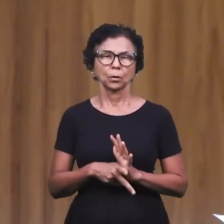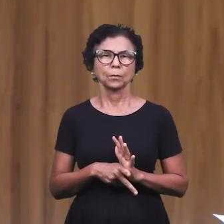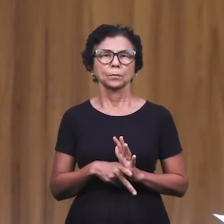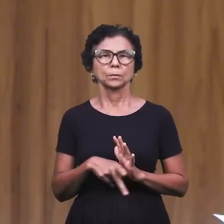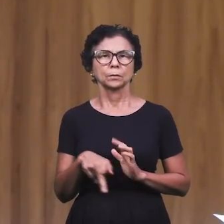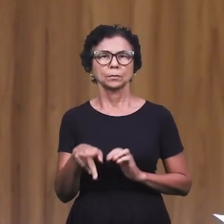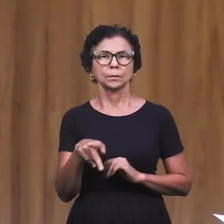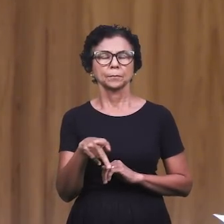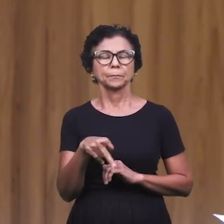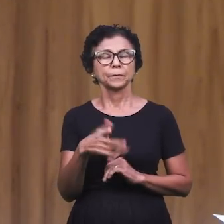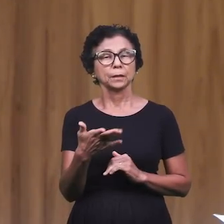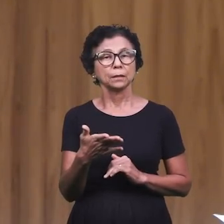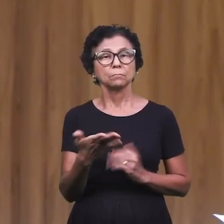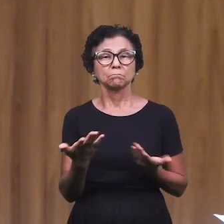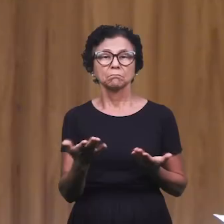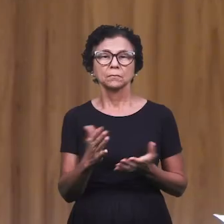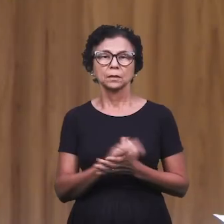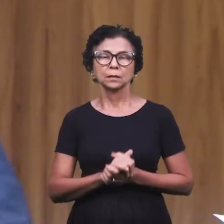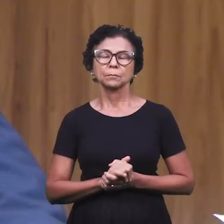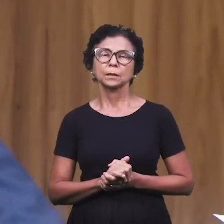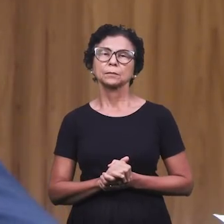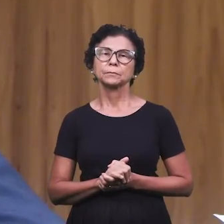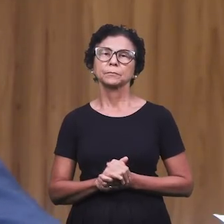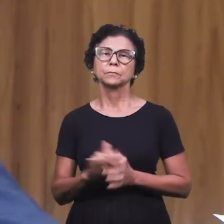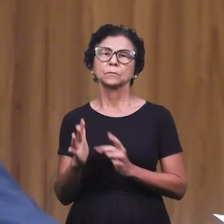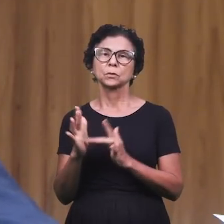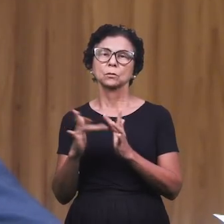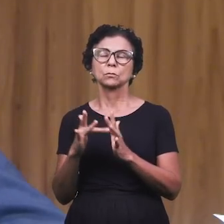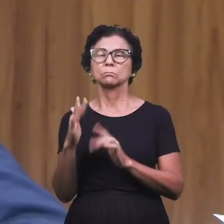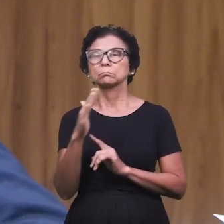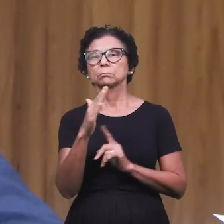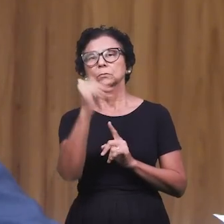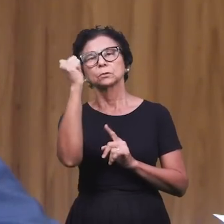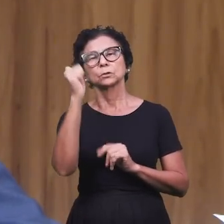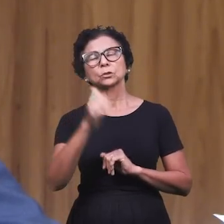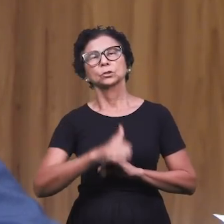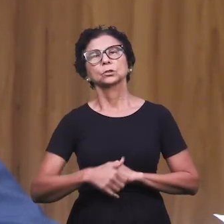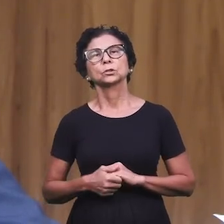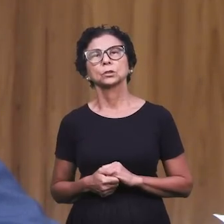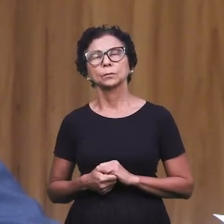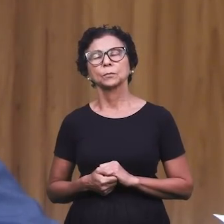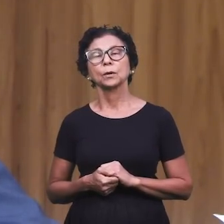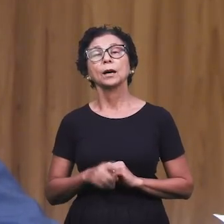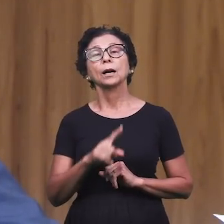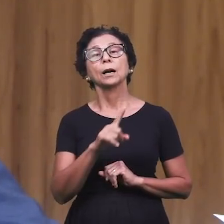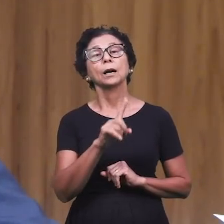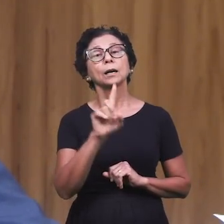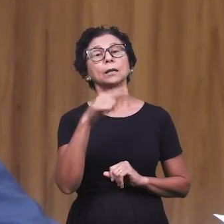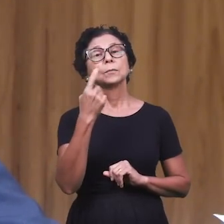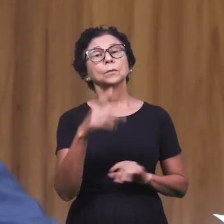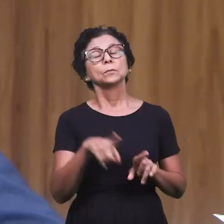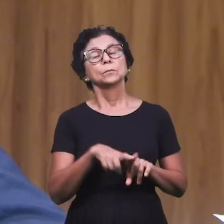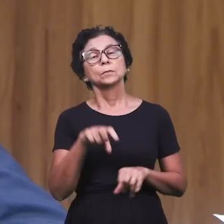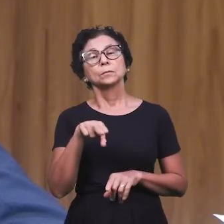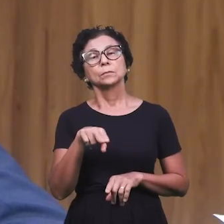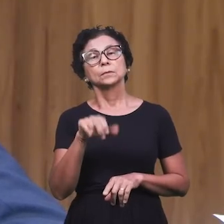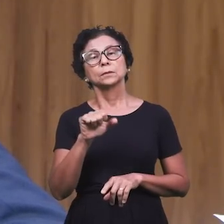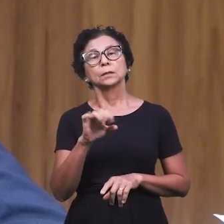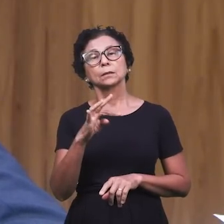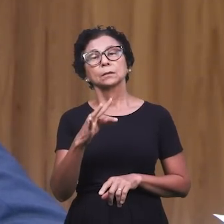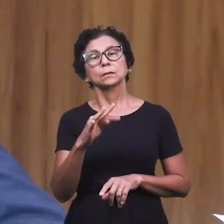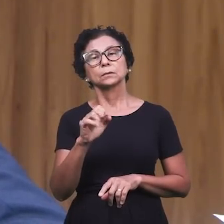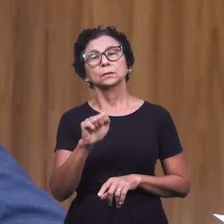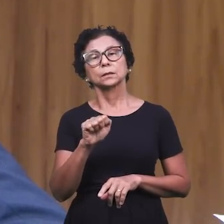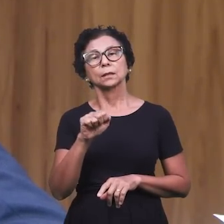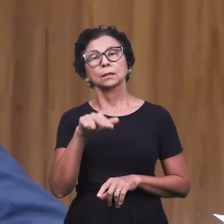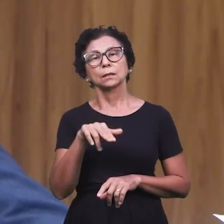chamado por Jesus, né? Chamado por Jesus. E ele trouxe depois seu amigo Natanael também, né? Natanael. Podia até...